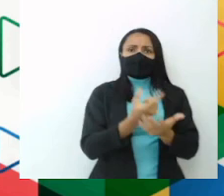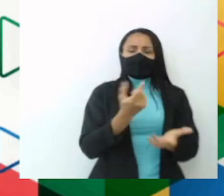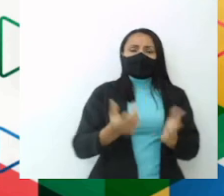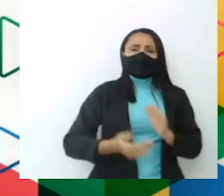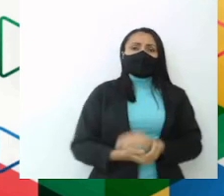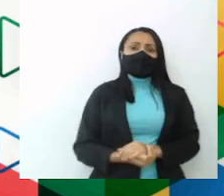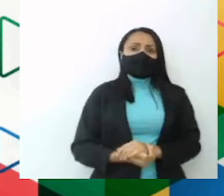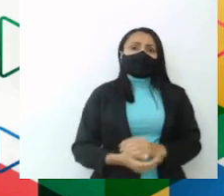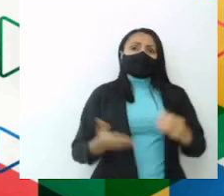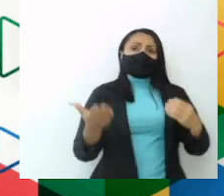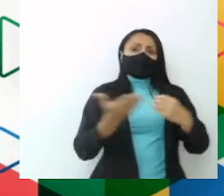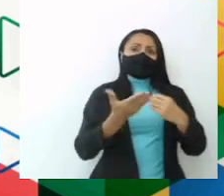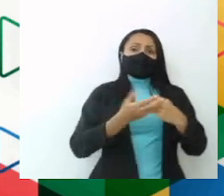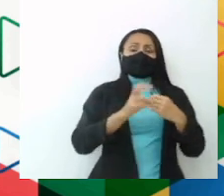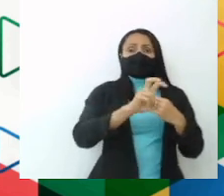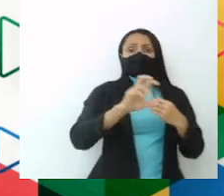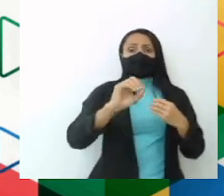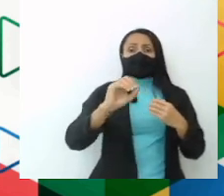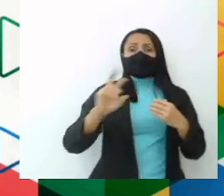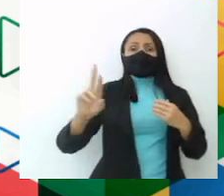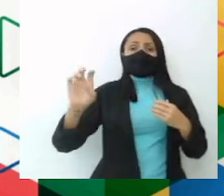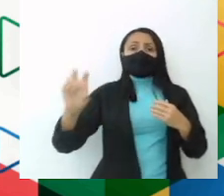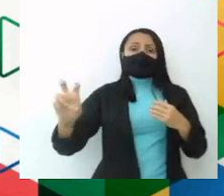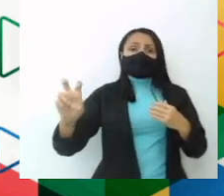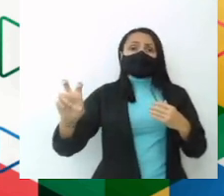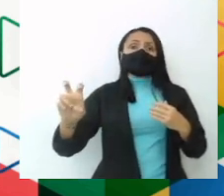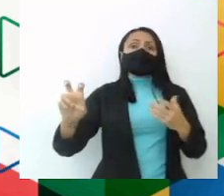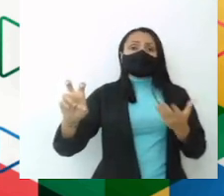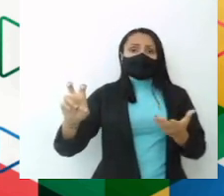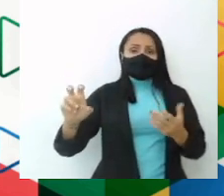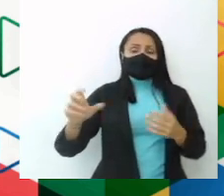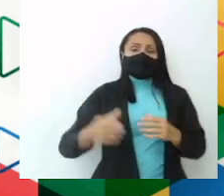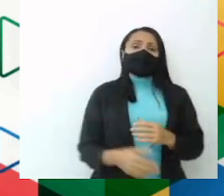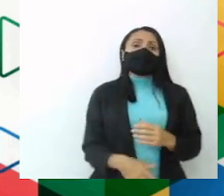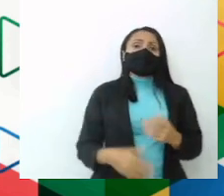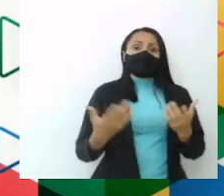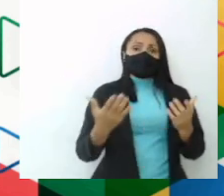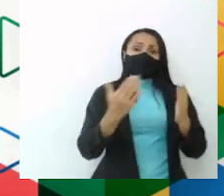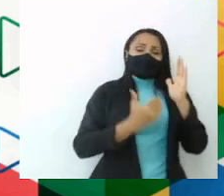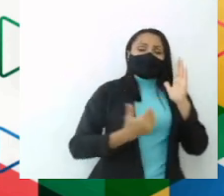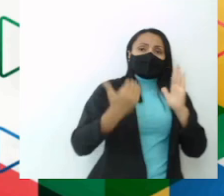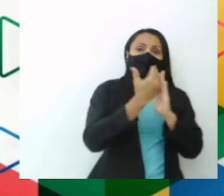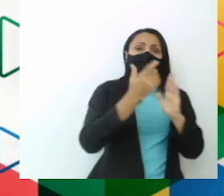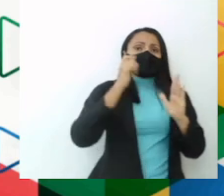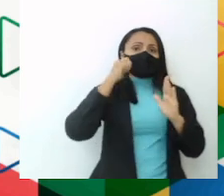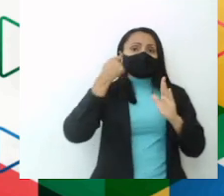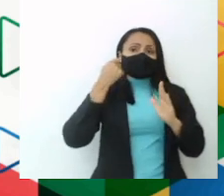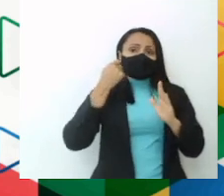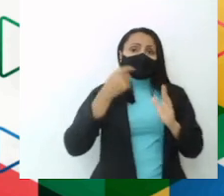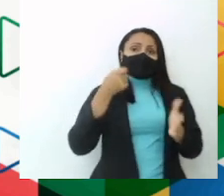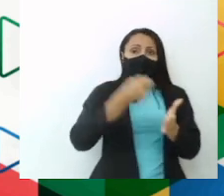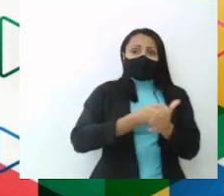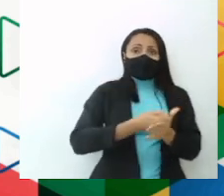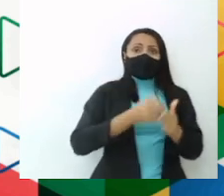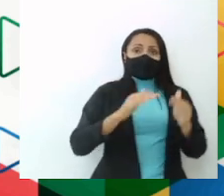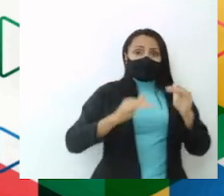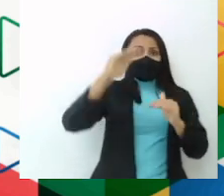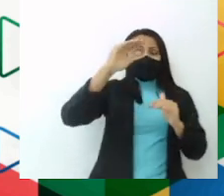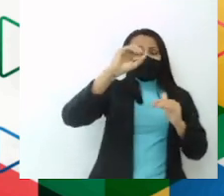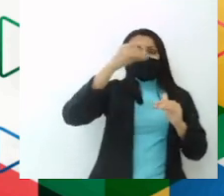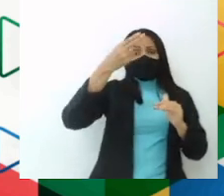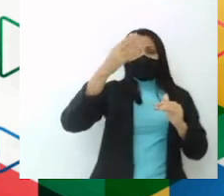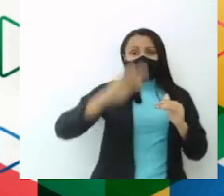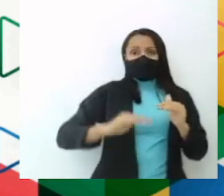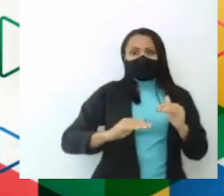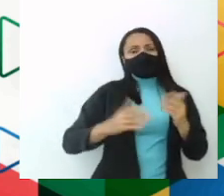de 500 eu pago R$5. Se eu vou comprar mais sucos, eu vou pagar mais ou menos? Eu vou pagar